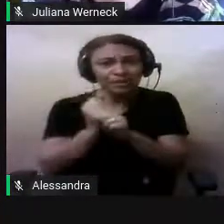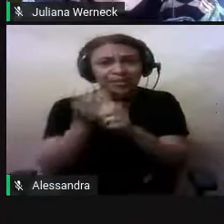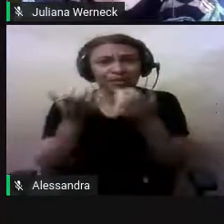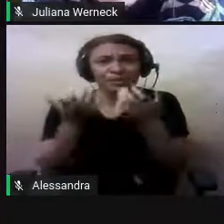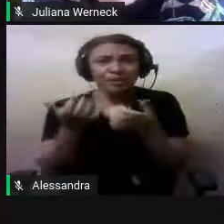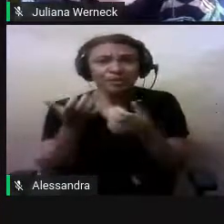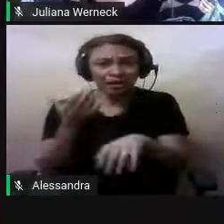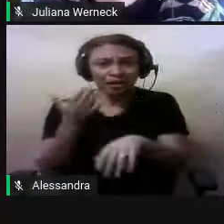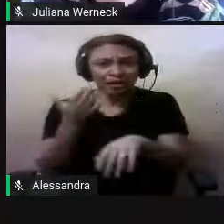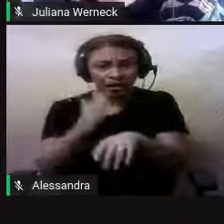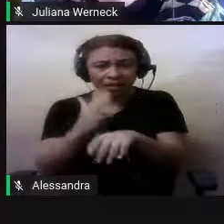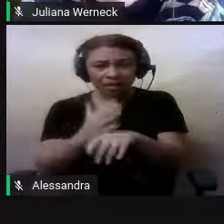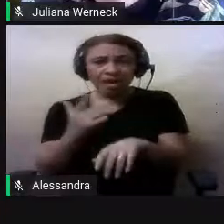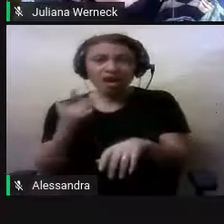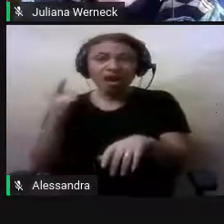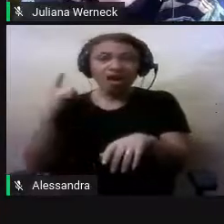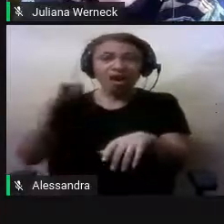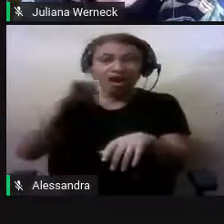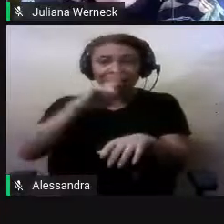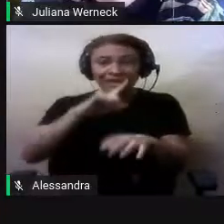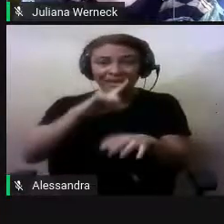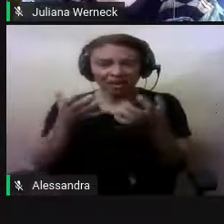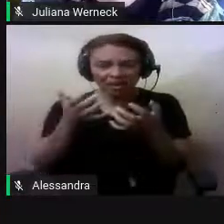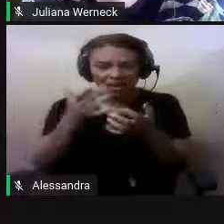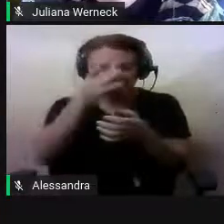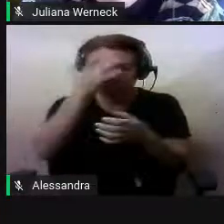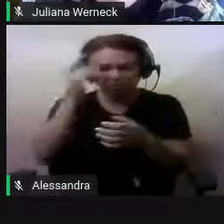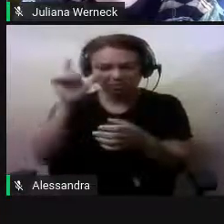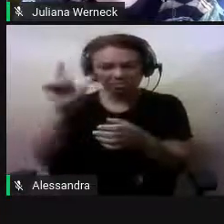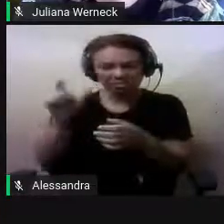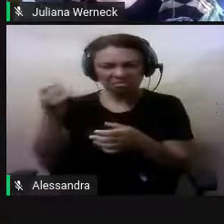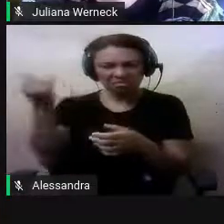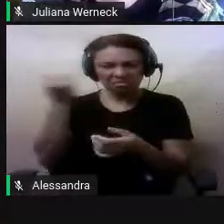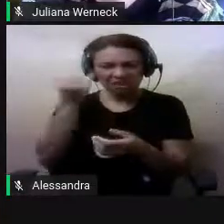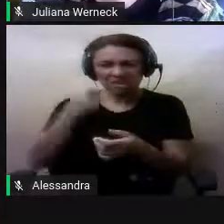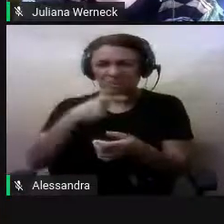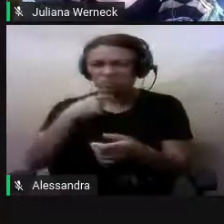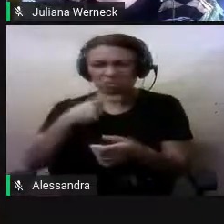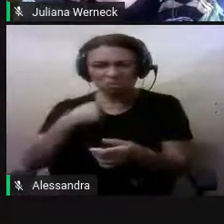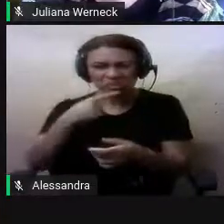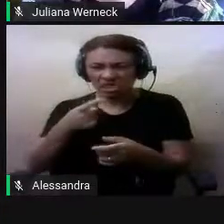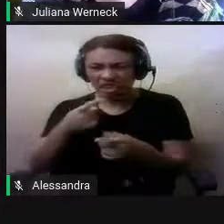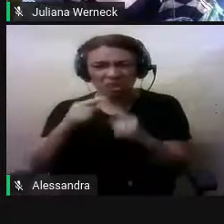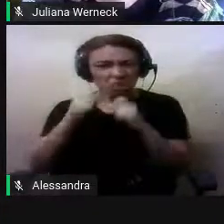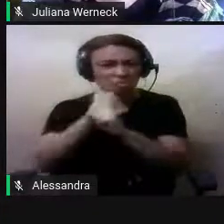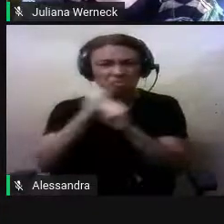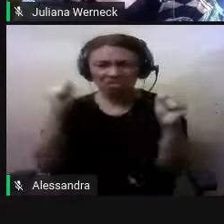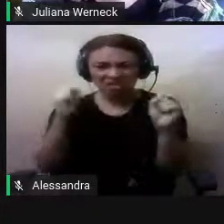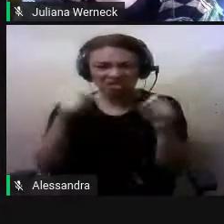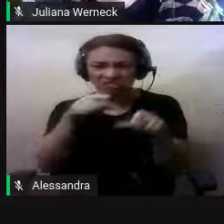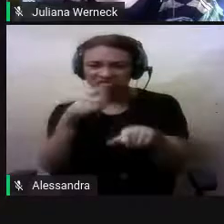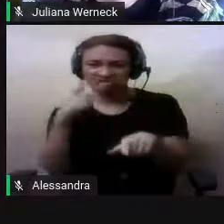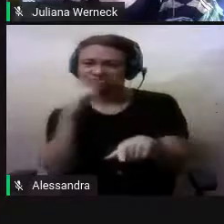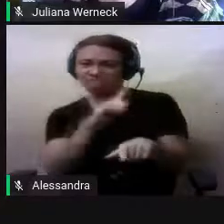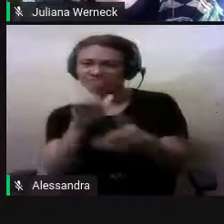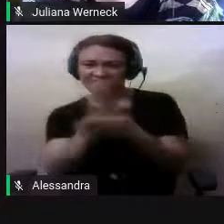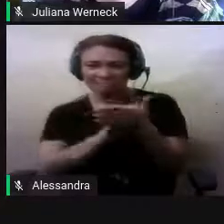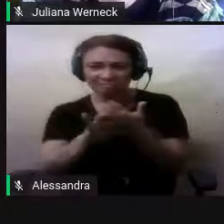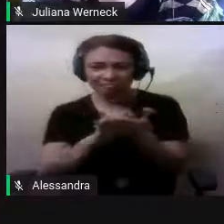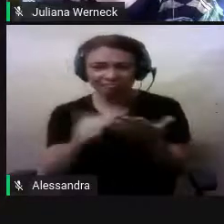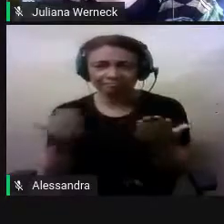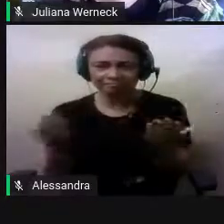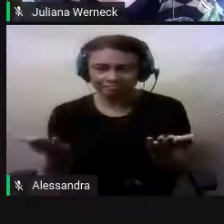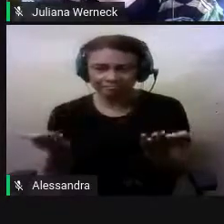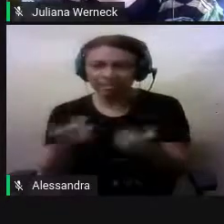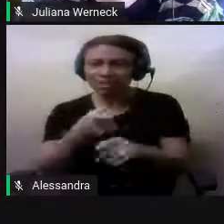quando eu finalmente acho que eu vou conseguir, eu escuto uma pessoa dizendo assim, ah, não dá certo, não é para você, você não vai conseguir. Por